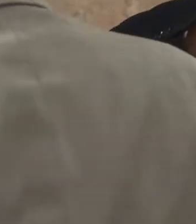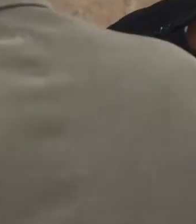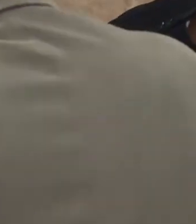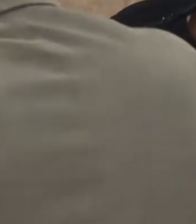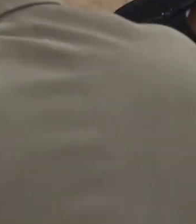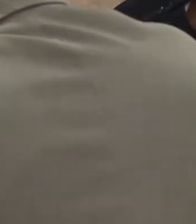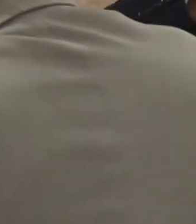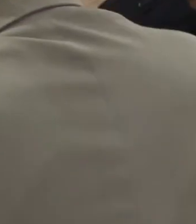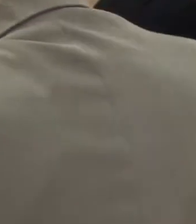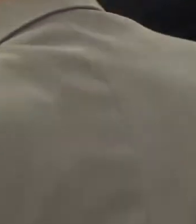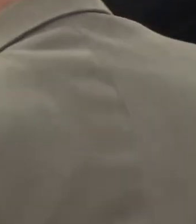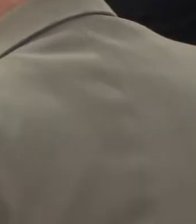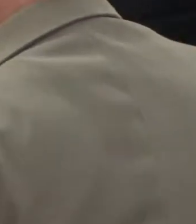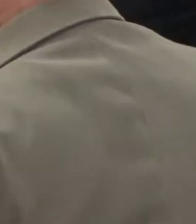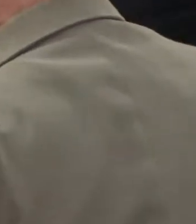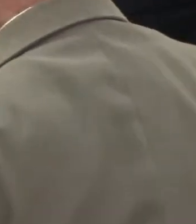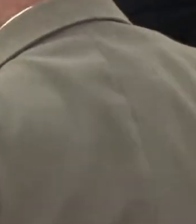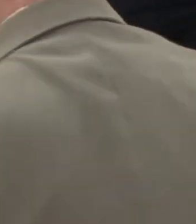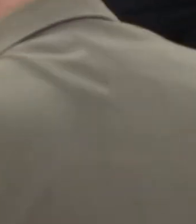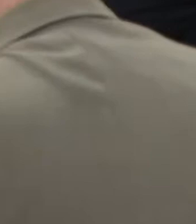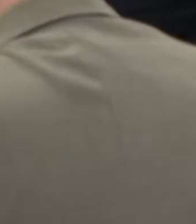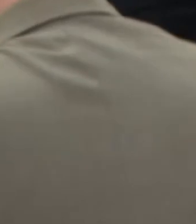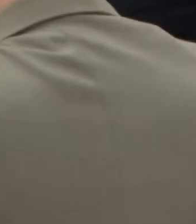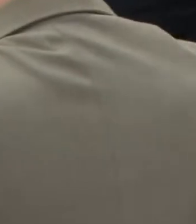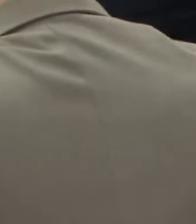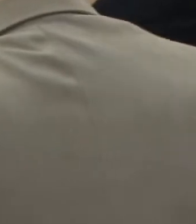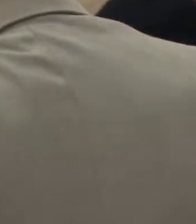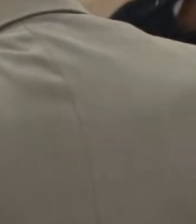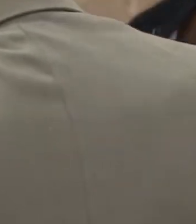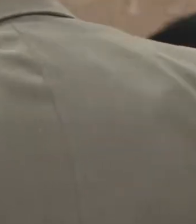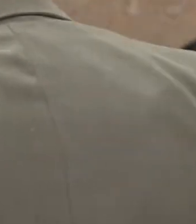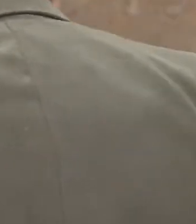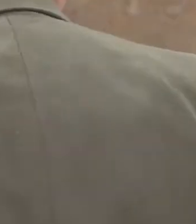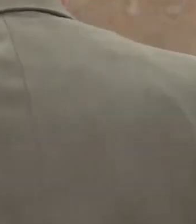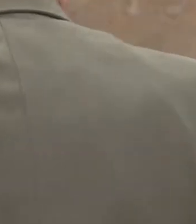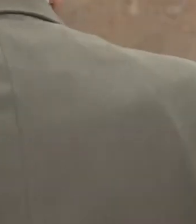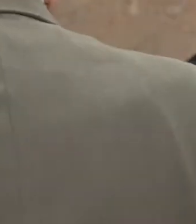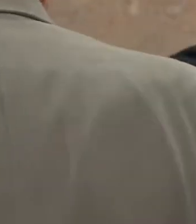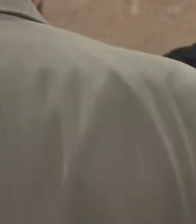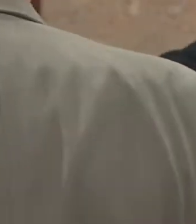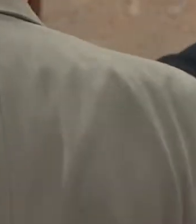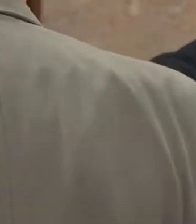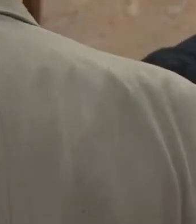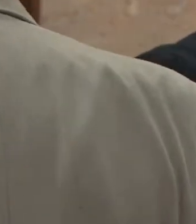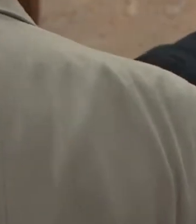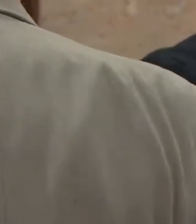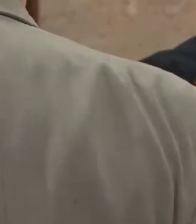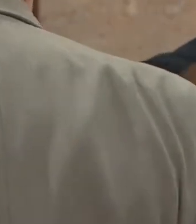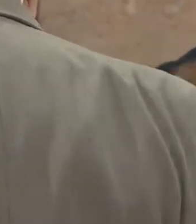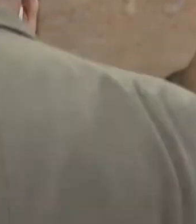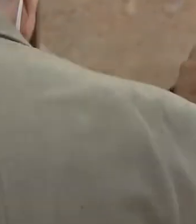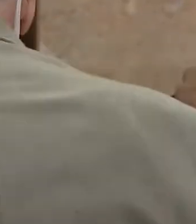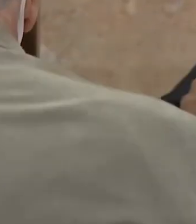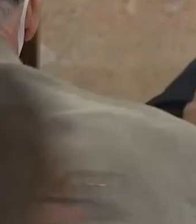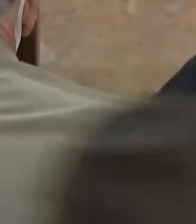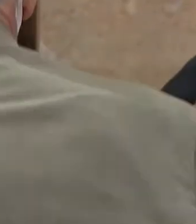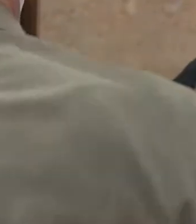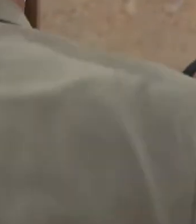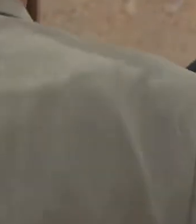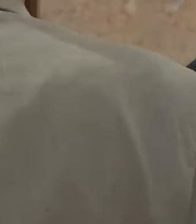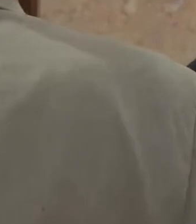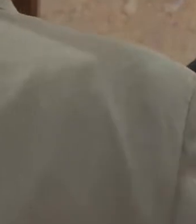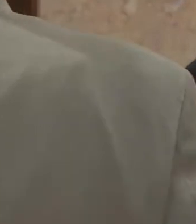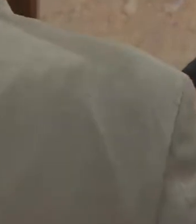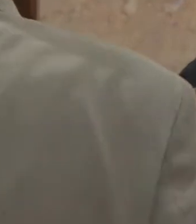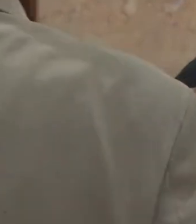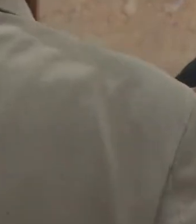ser implementado na Avenida Saldanha Marinho, 104, loteamento do Parque São Bonfim, bairro Piriquito, primeiro